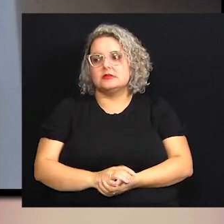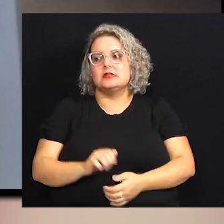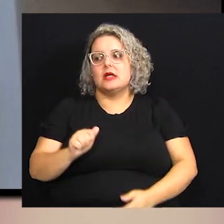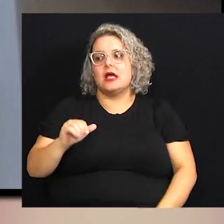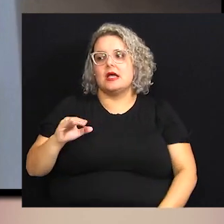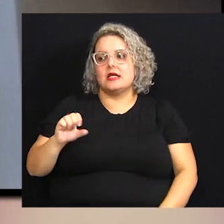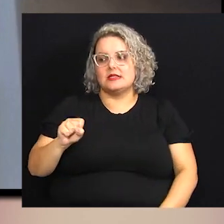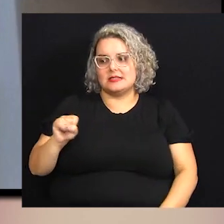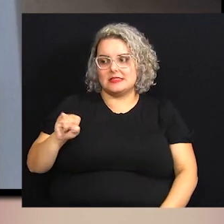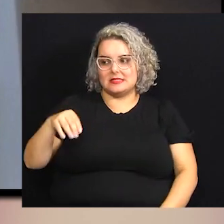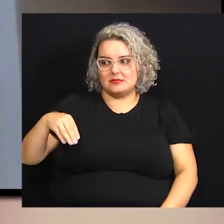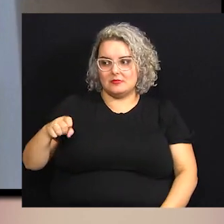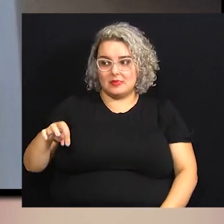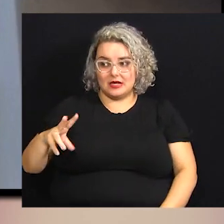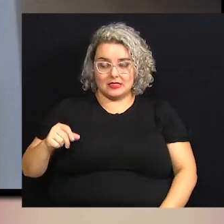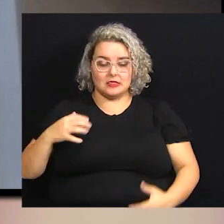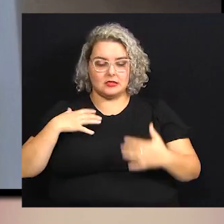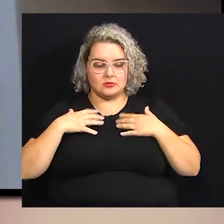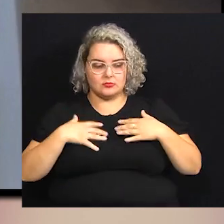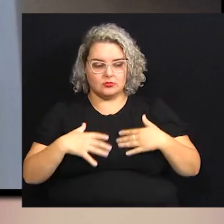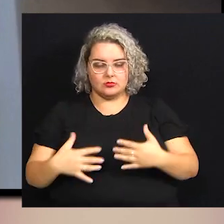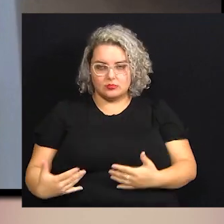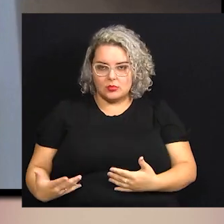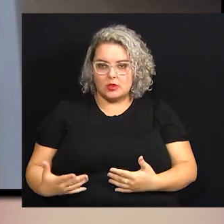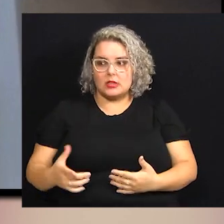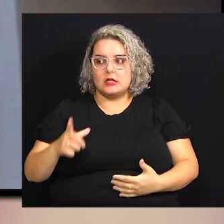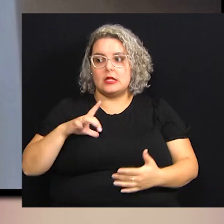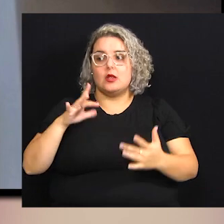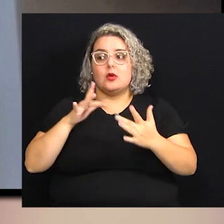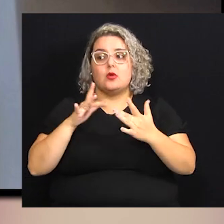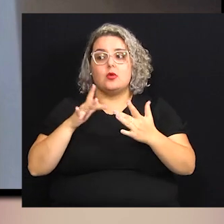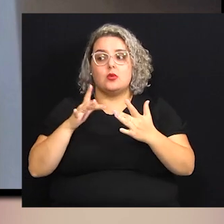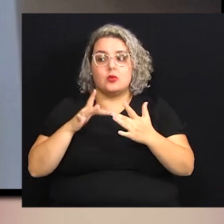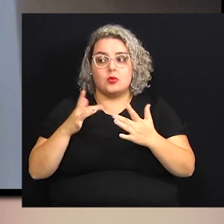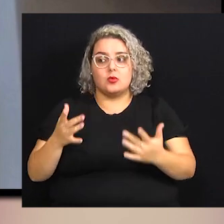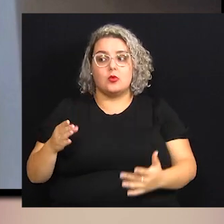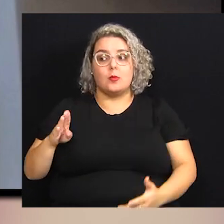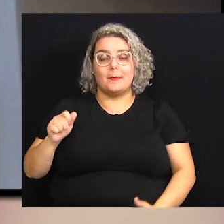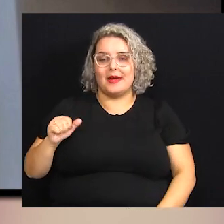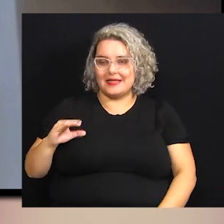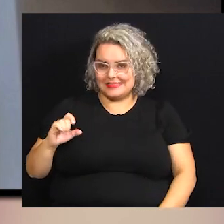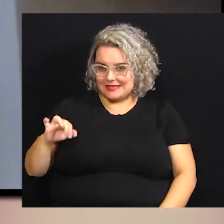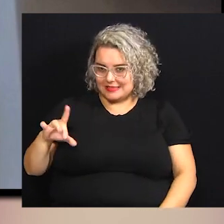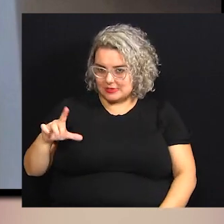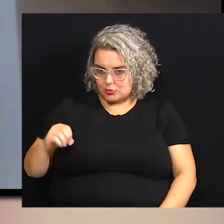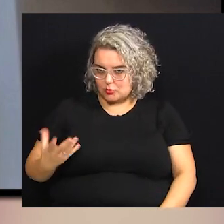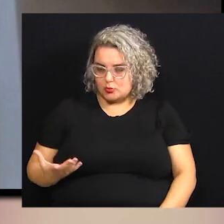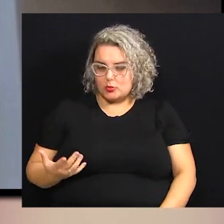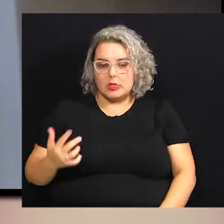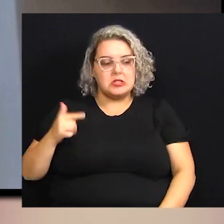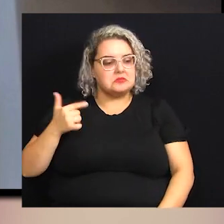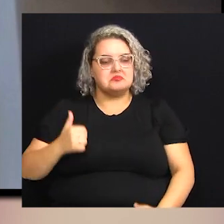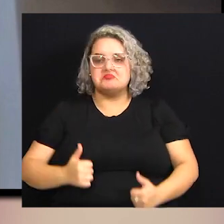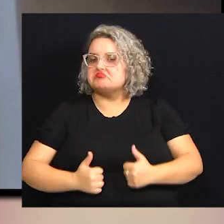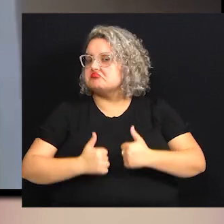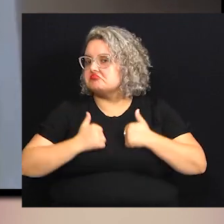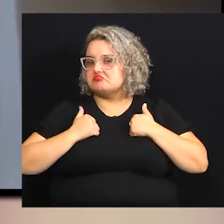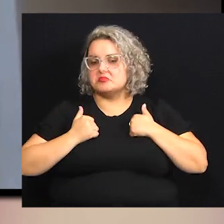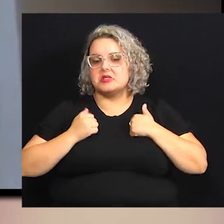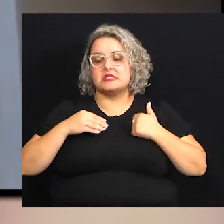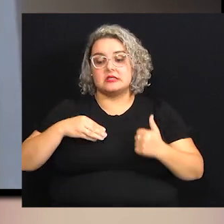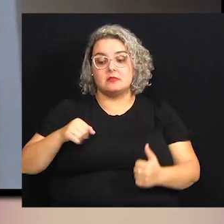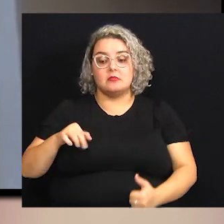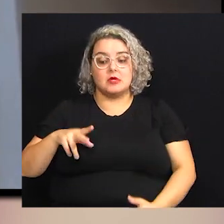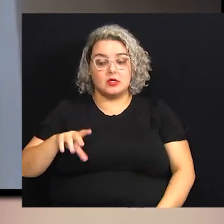e assimétricas no corpo. Agora, se você tem um contato com o bacilo e você não tem imunidade nenhuma para